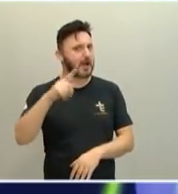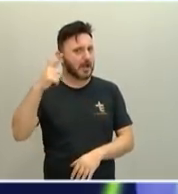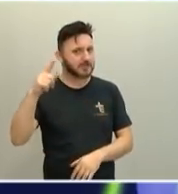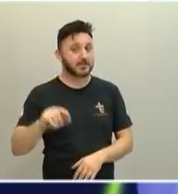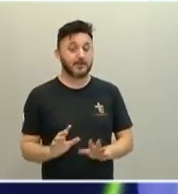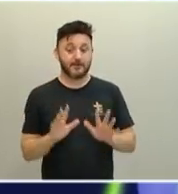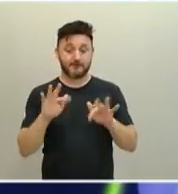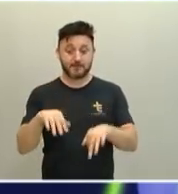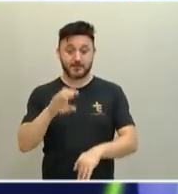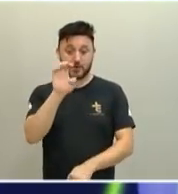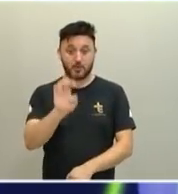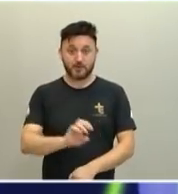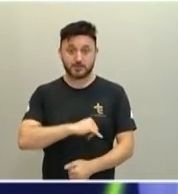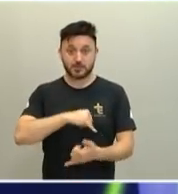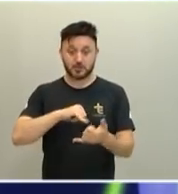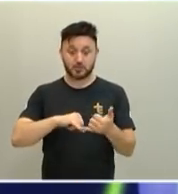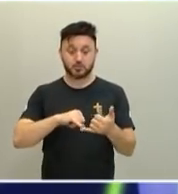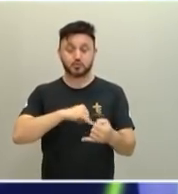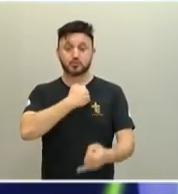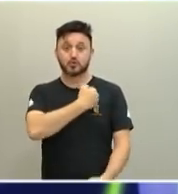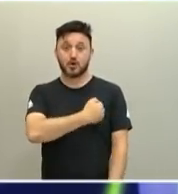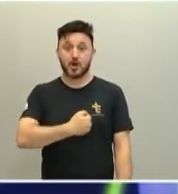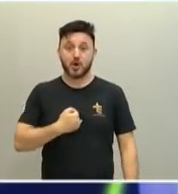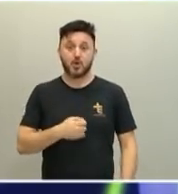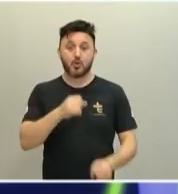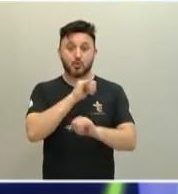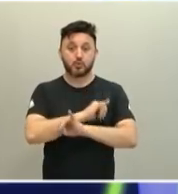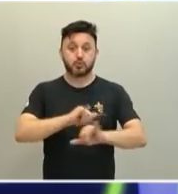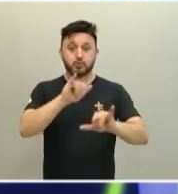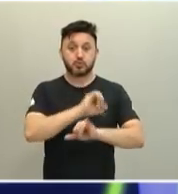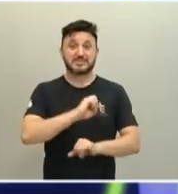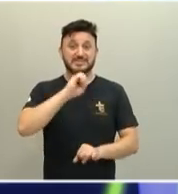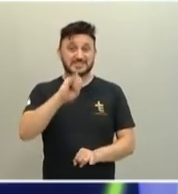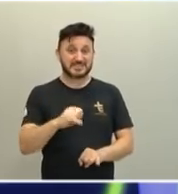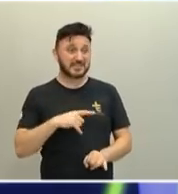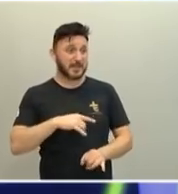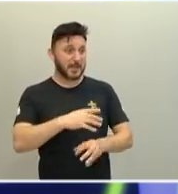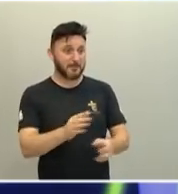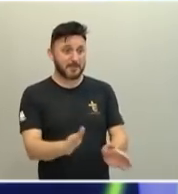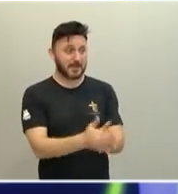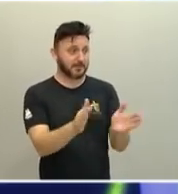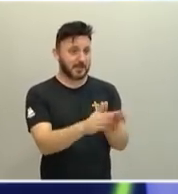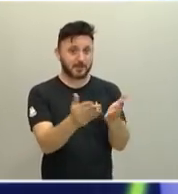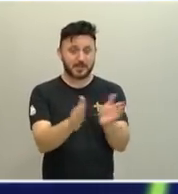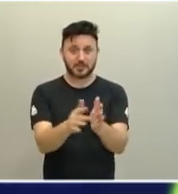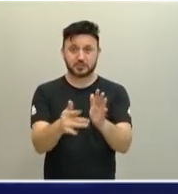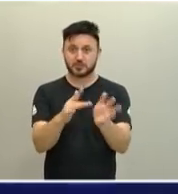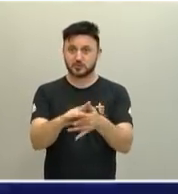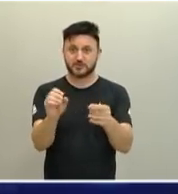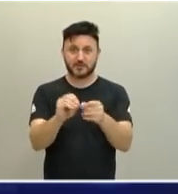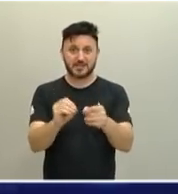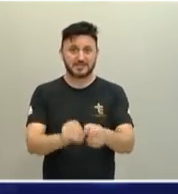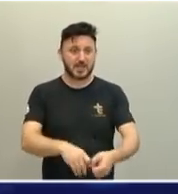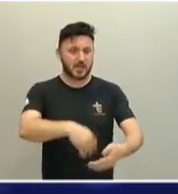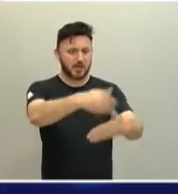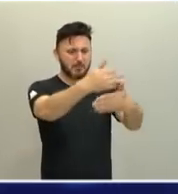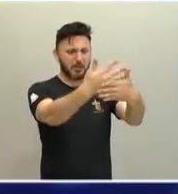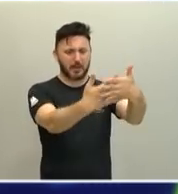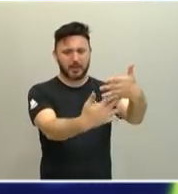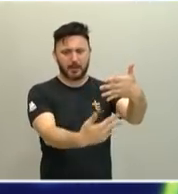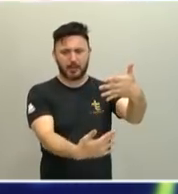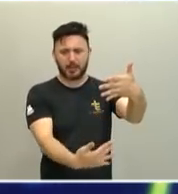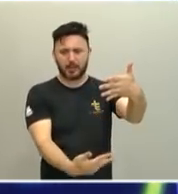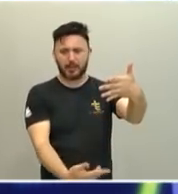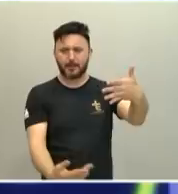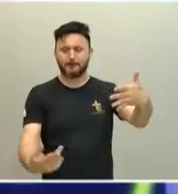João, o que está narrado, escrito, é que se fosse colocar nos livros do mundo, não caberiam. Jesus fez muitos outros milagres, ações